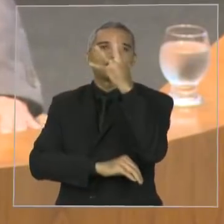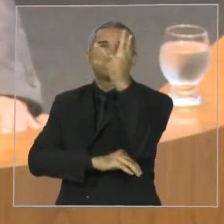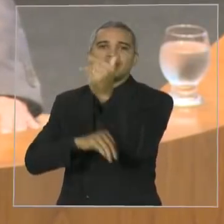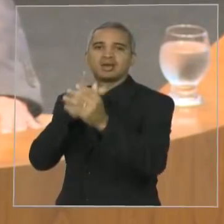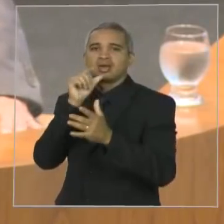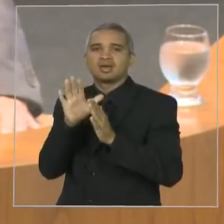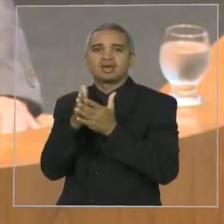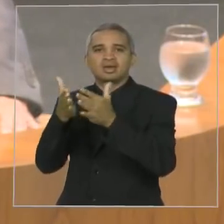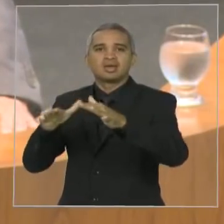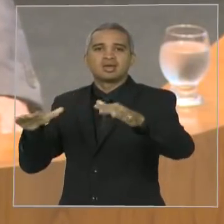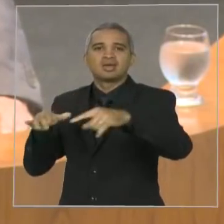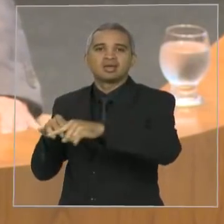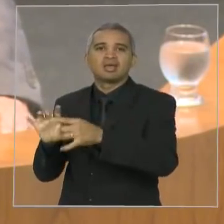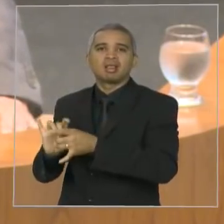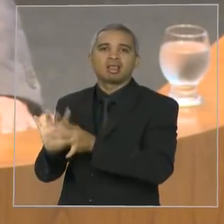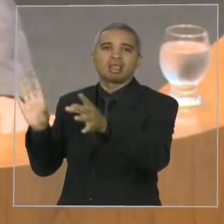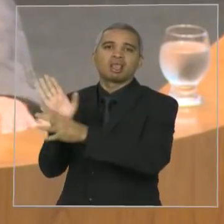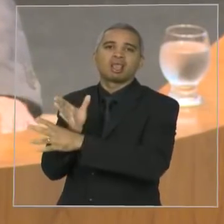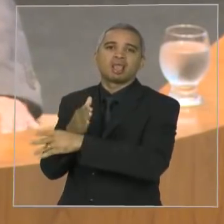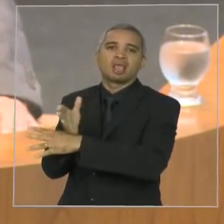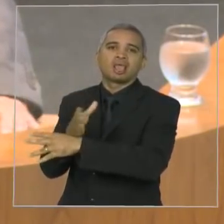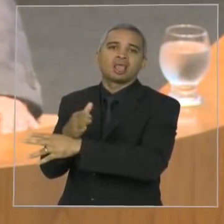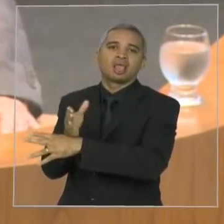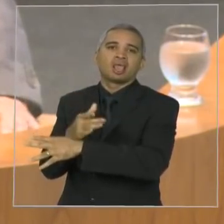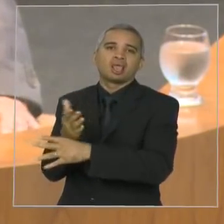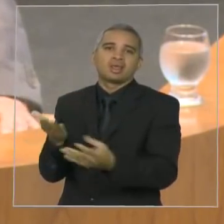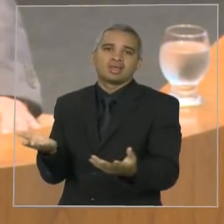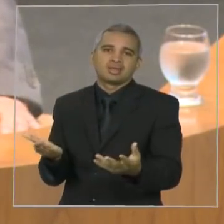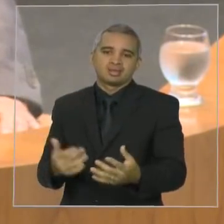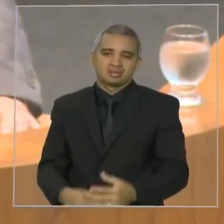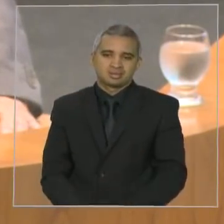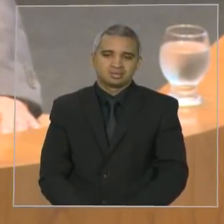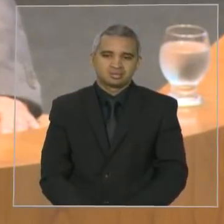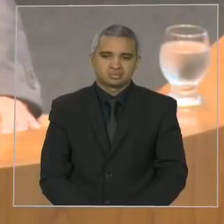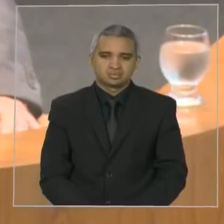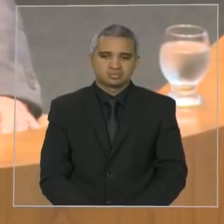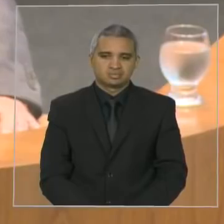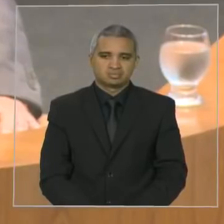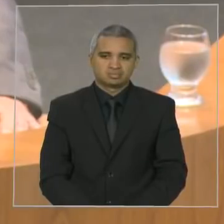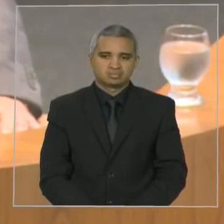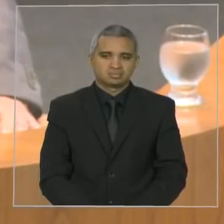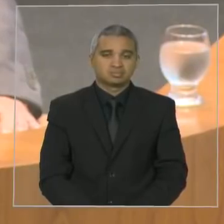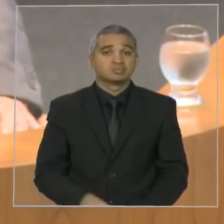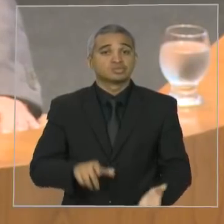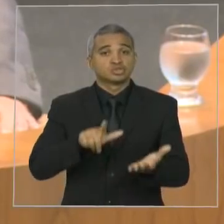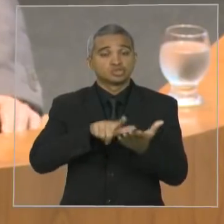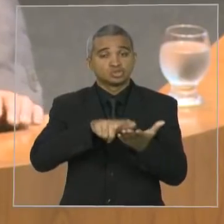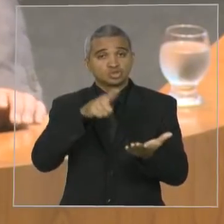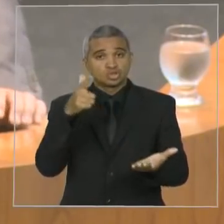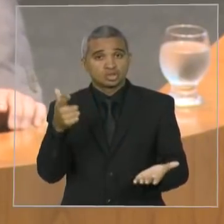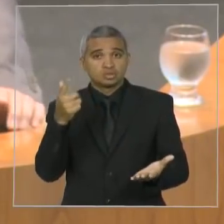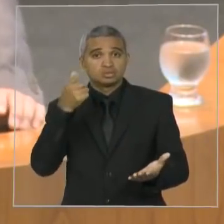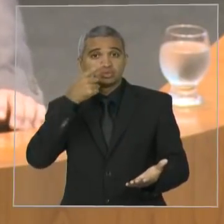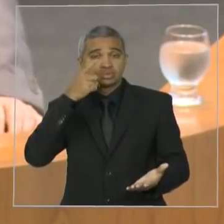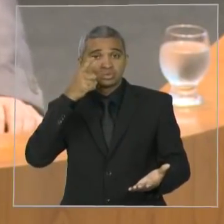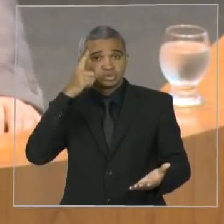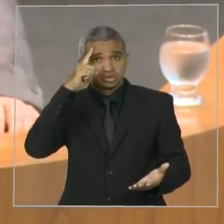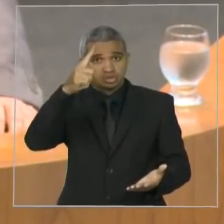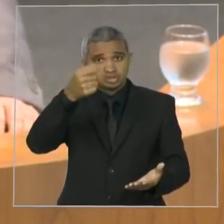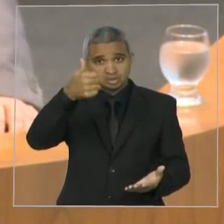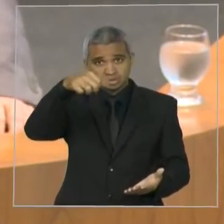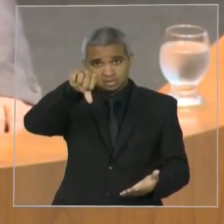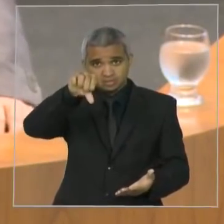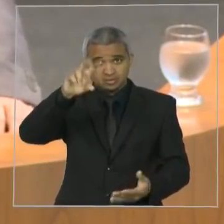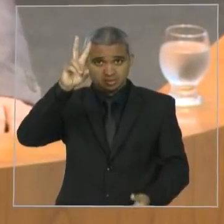Marinha patrulhar as nossas fronteiras, duvido que entrasse. Mas nossas fronteiras tudo aberta. Então